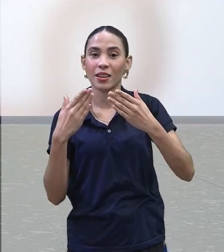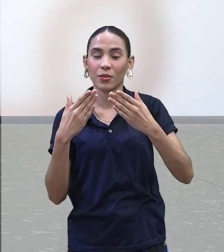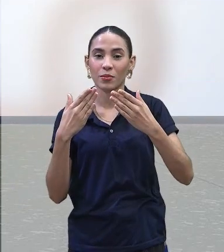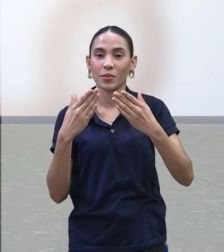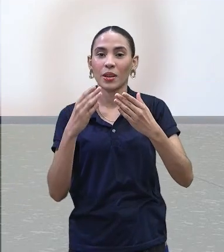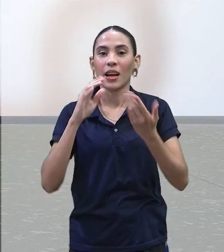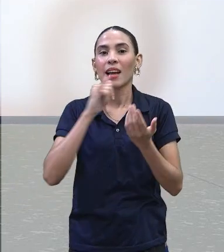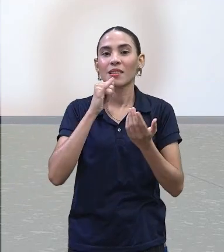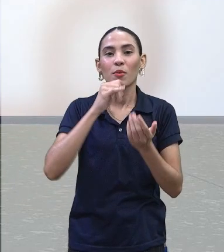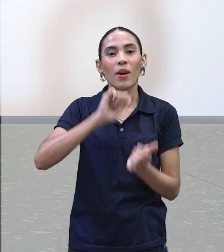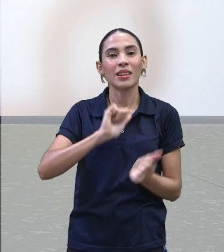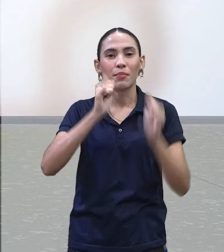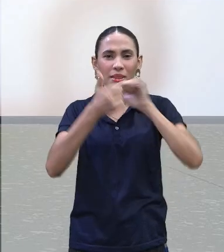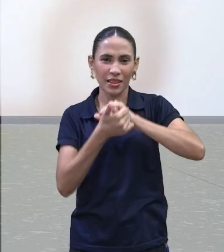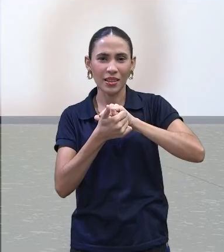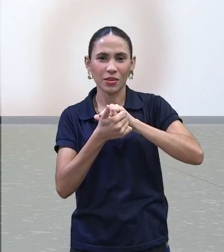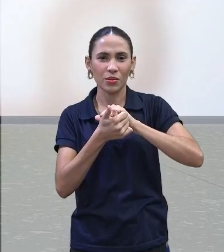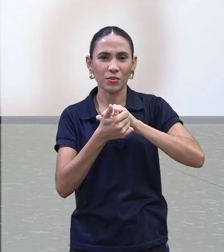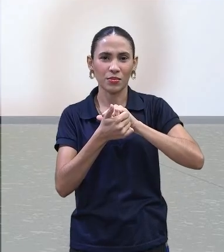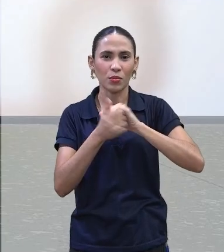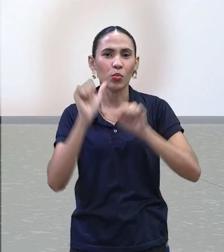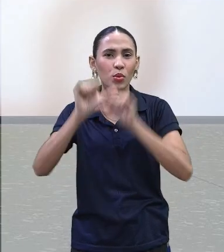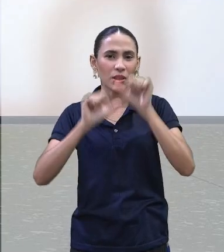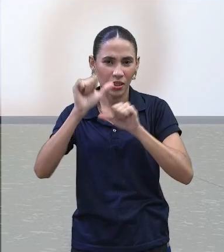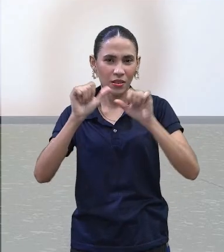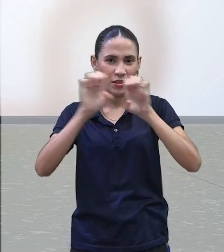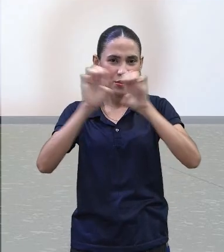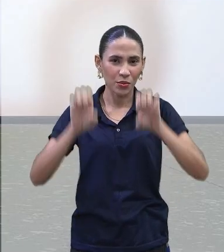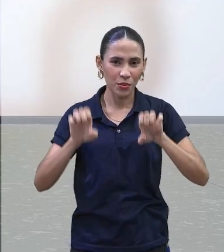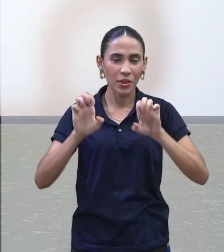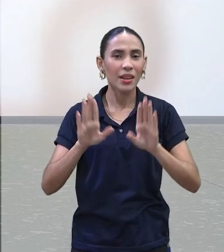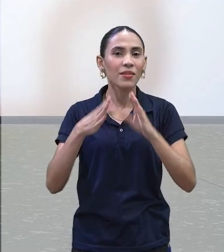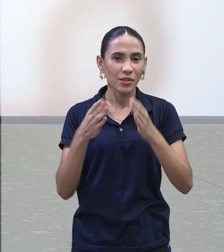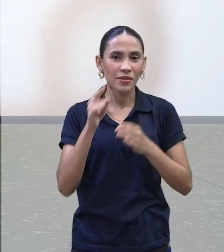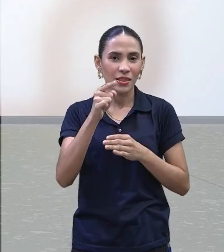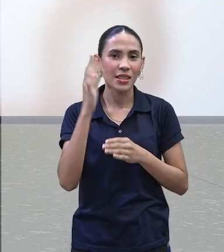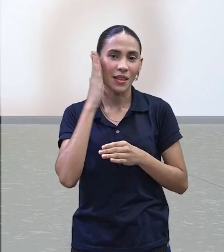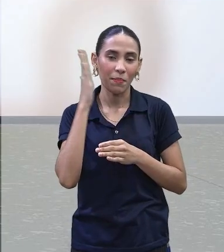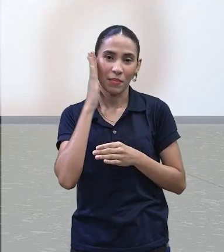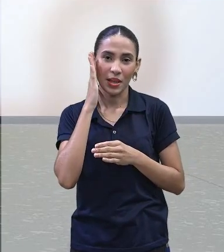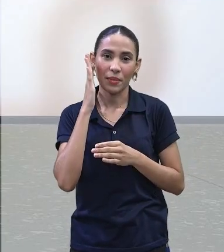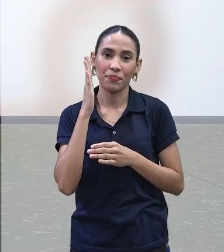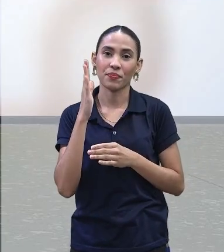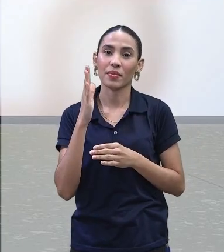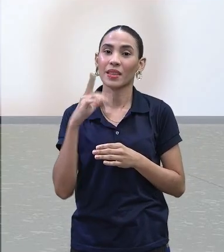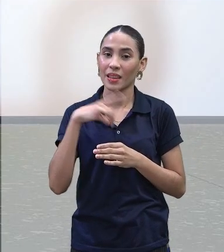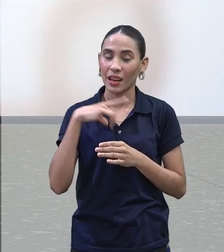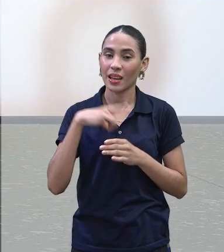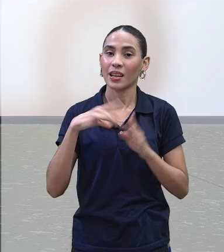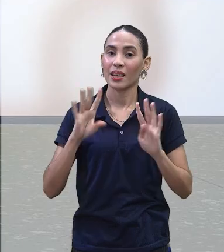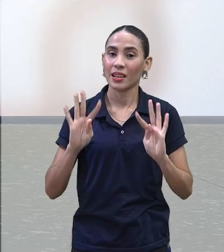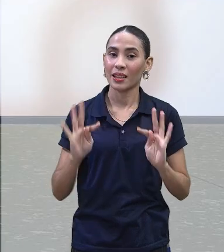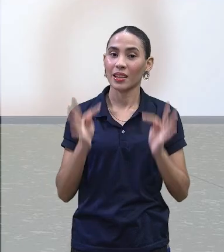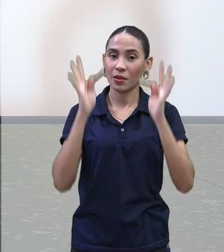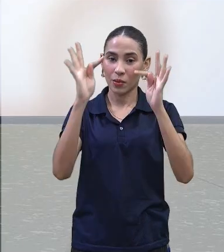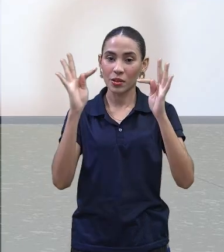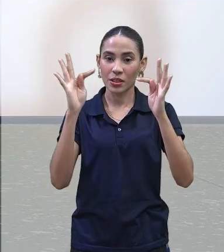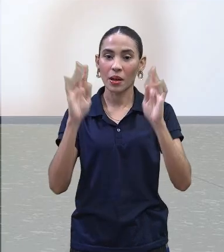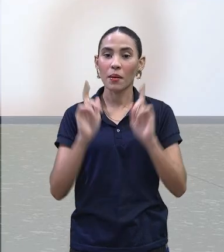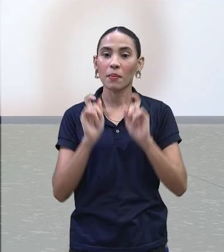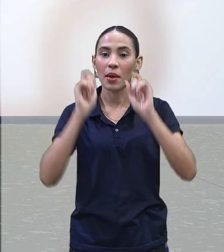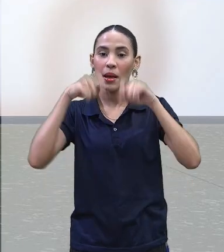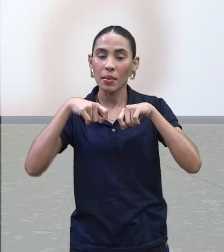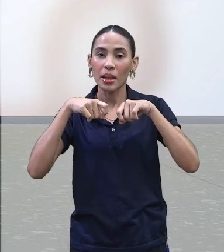modificando ele. E vocês sabiam que existe, então, uma tecnologia que